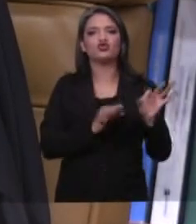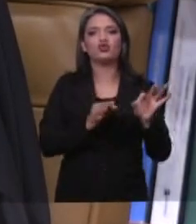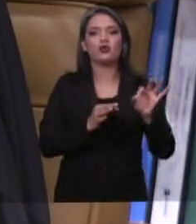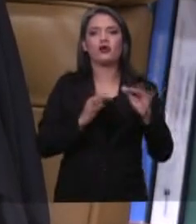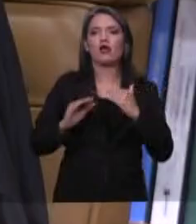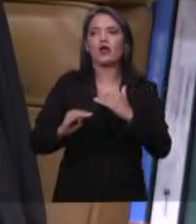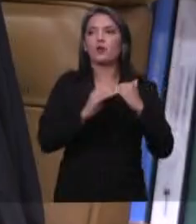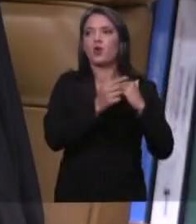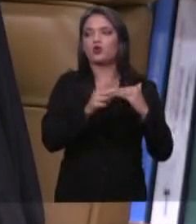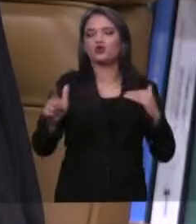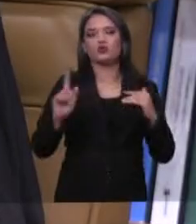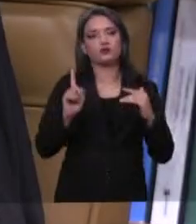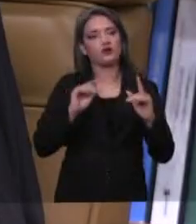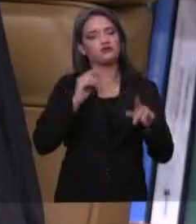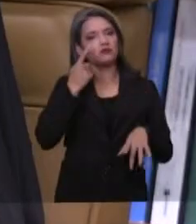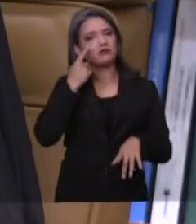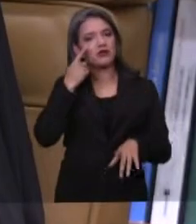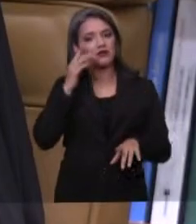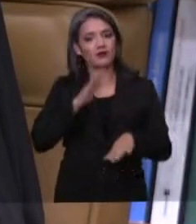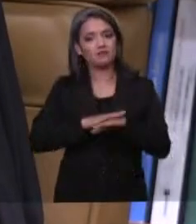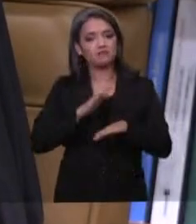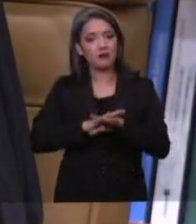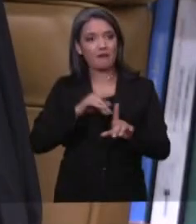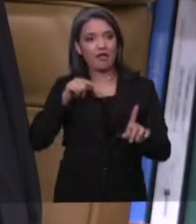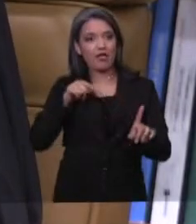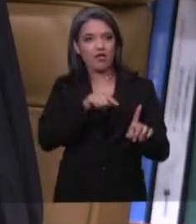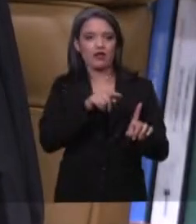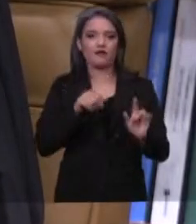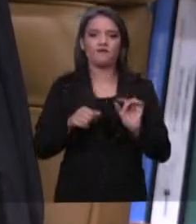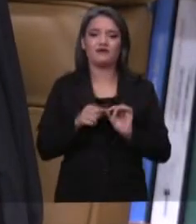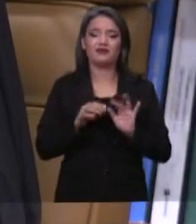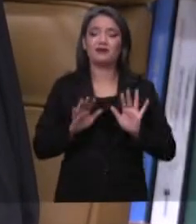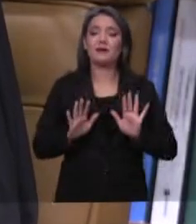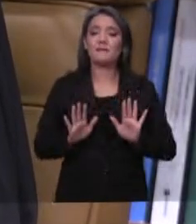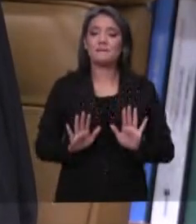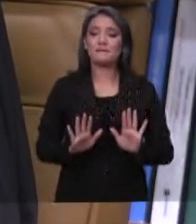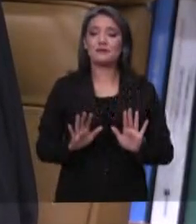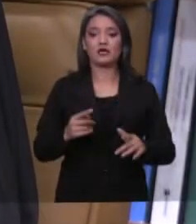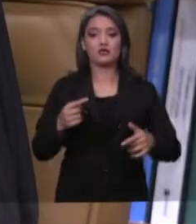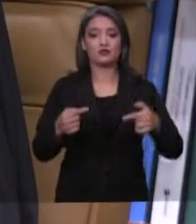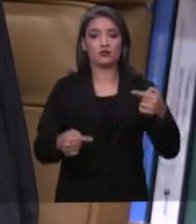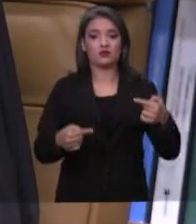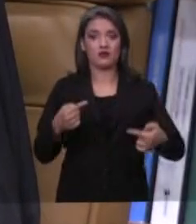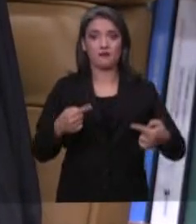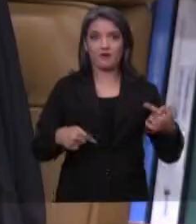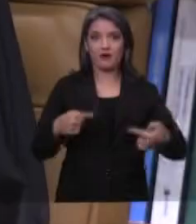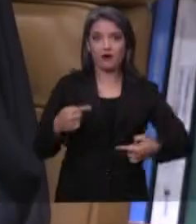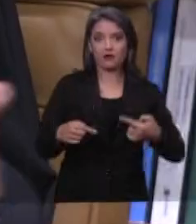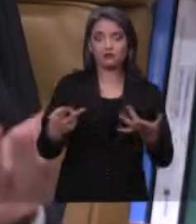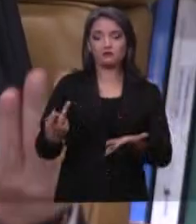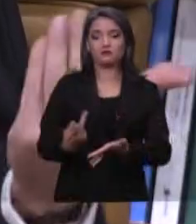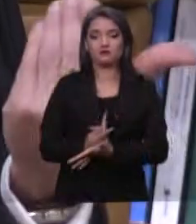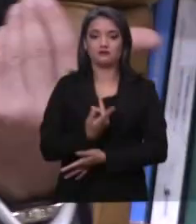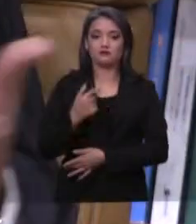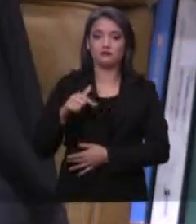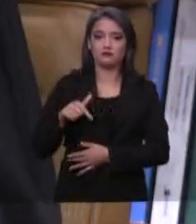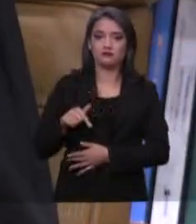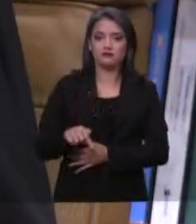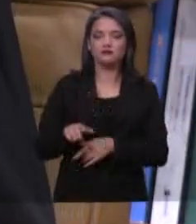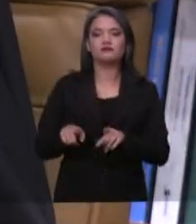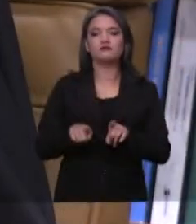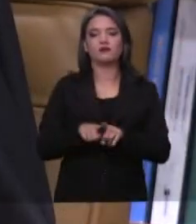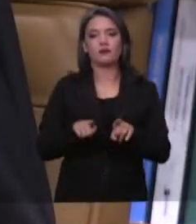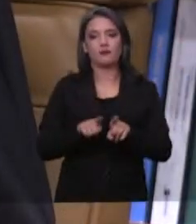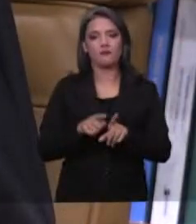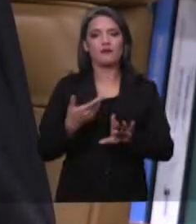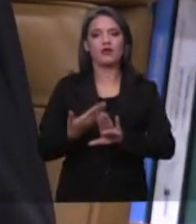as circunstâncias da causa. Mas esse debate que nós estamos travando aqui e as discussões